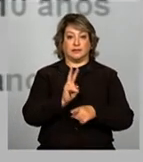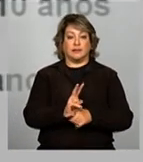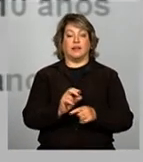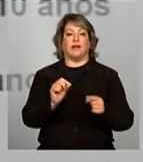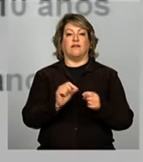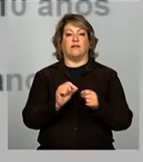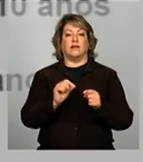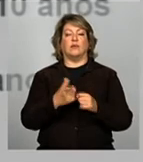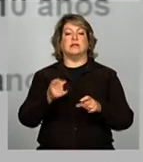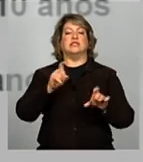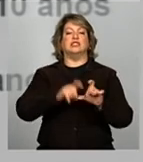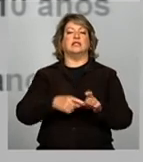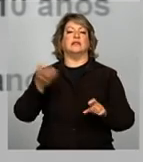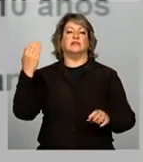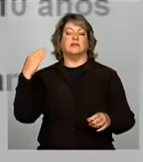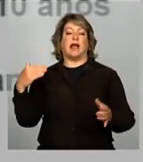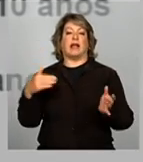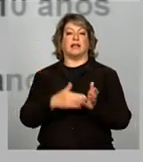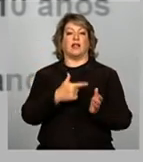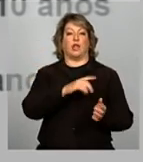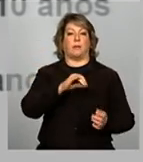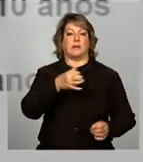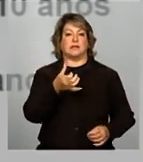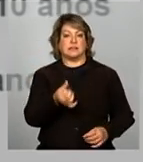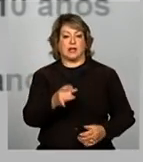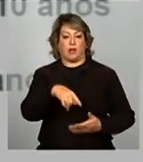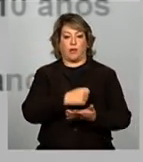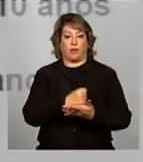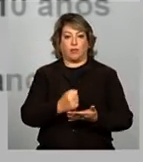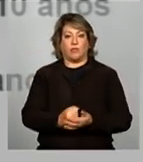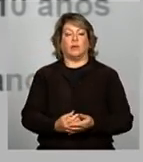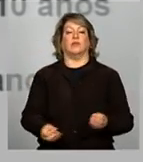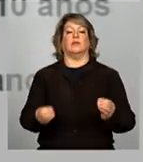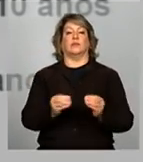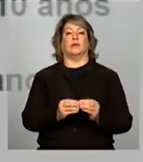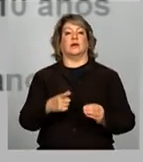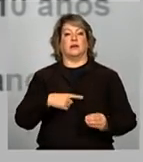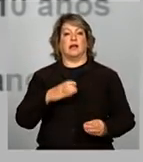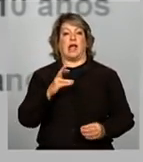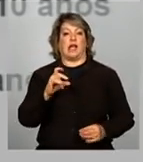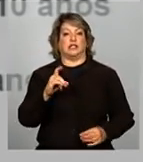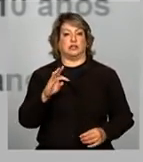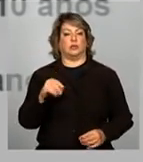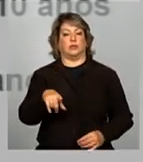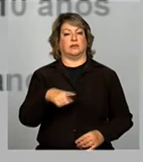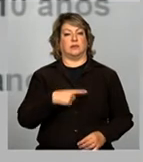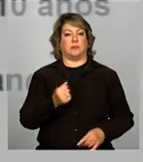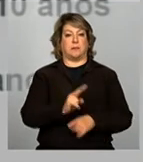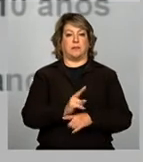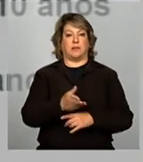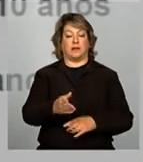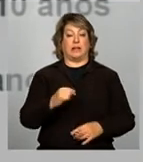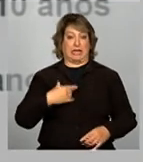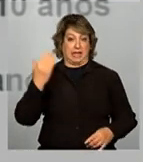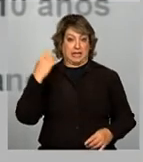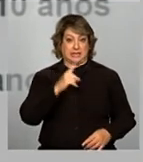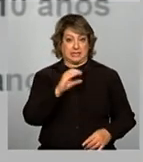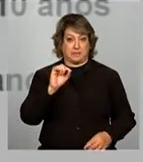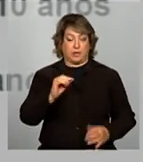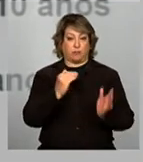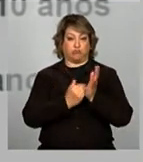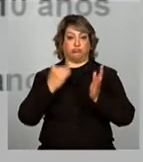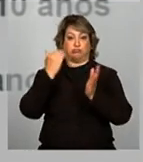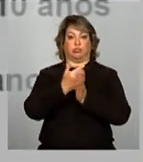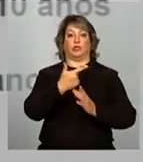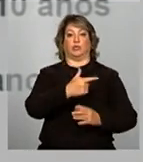de dívidas contratadas até 2006. Eleva o valor original, que era de 100 mil para 200